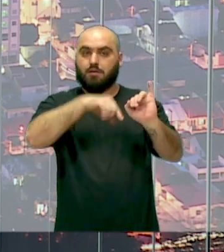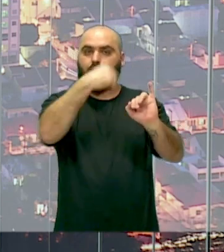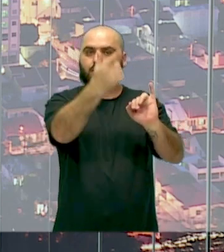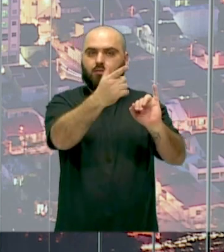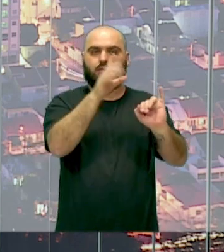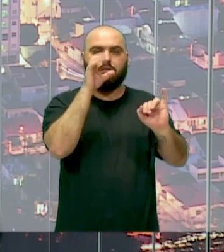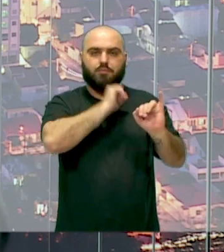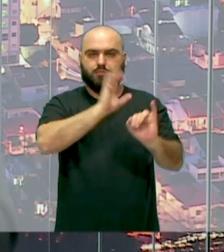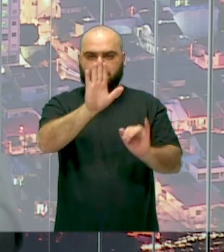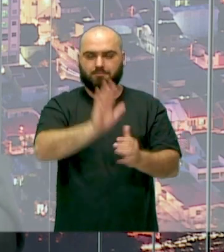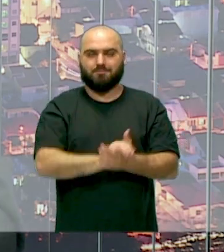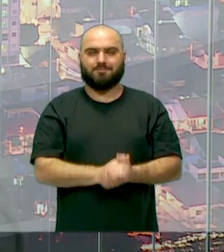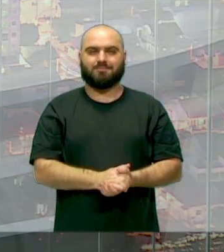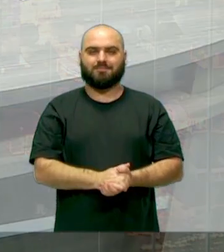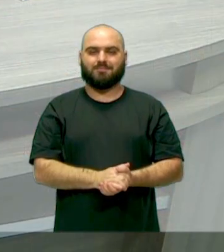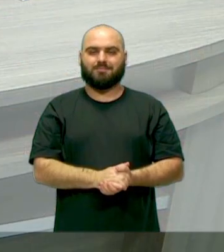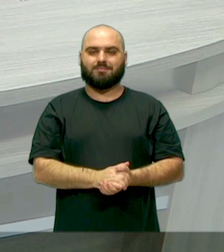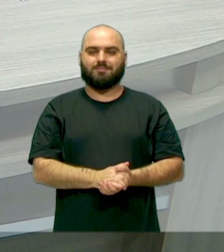É só um minuto.